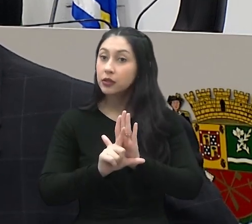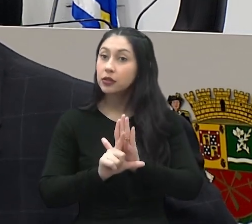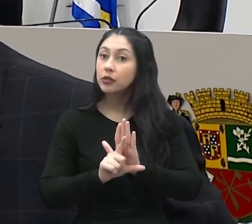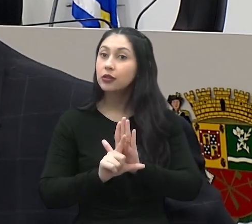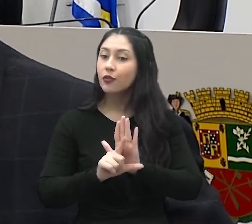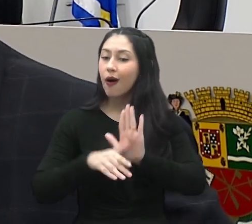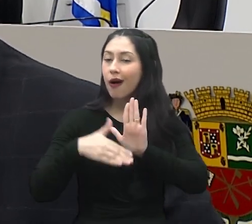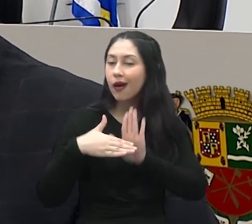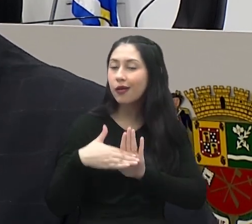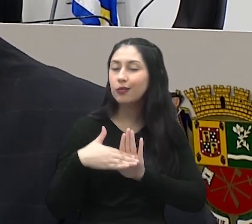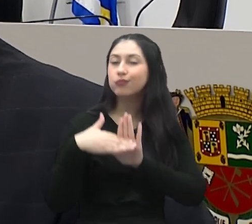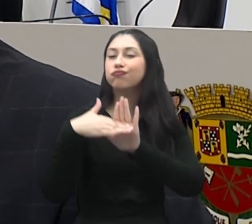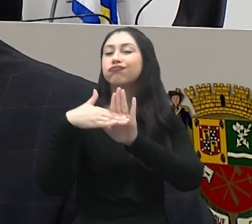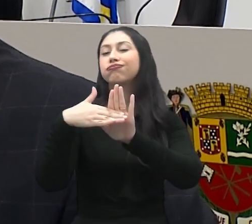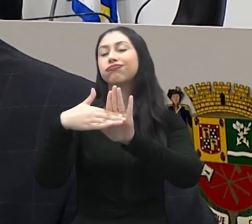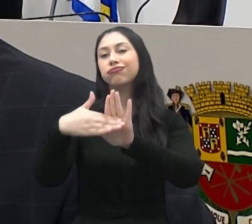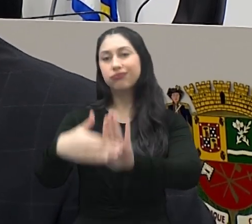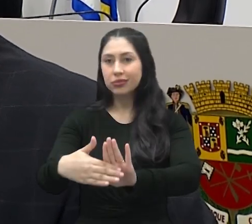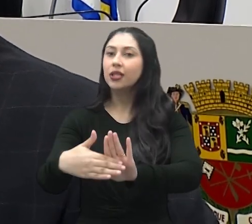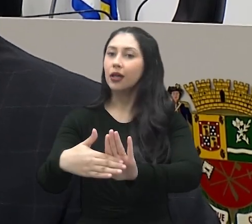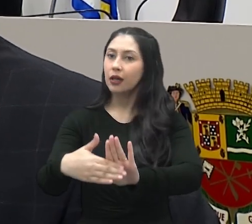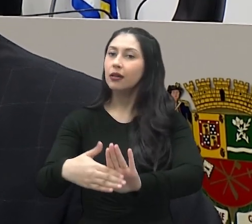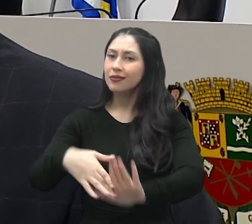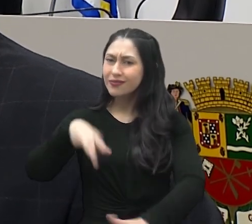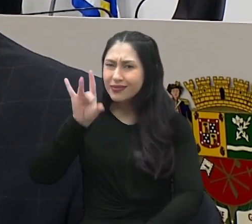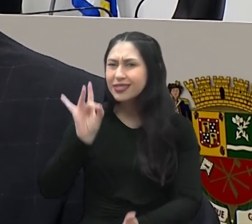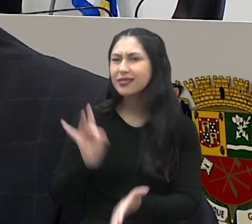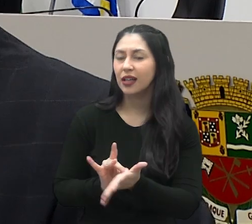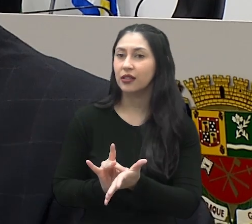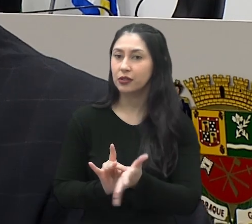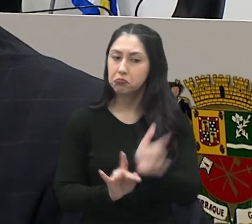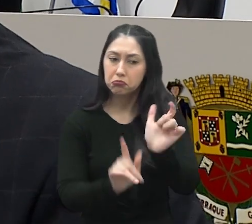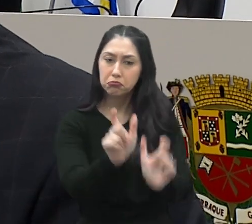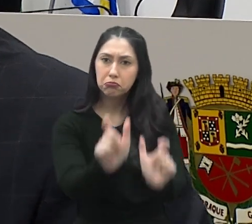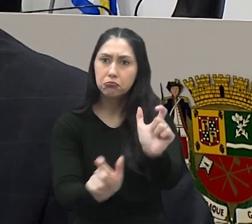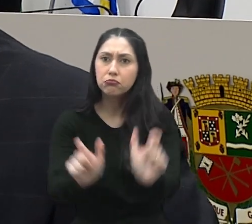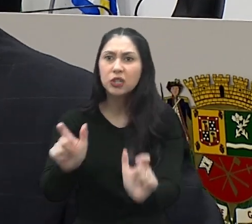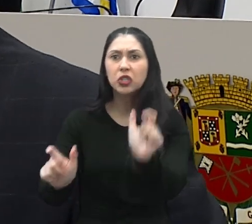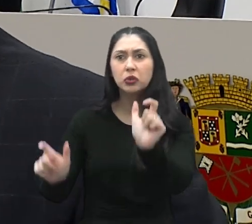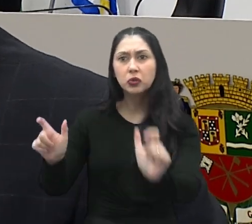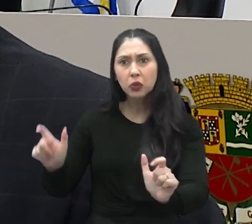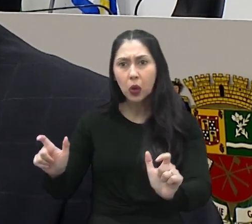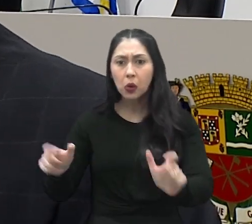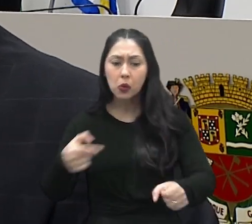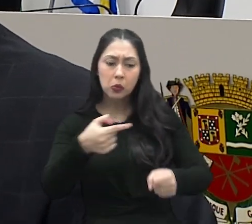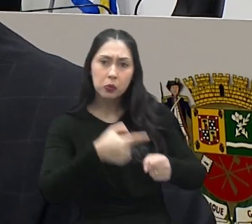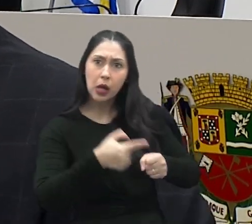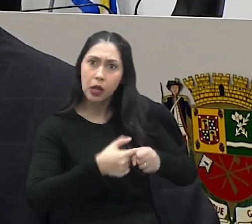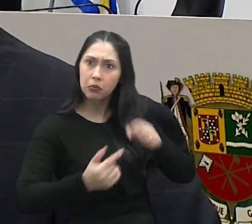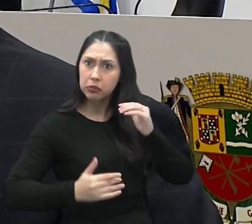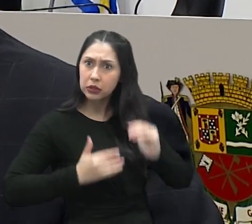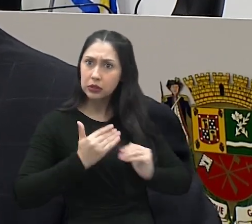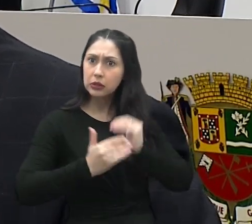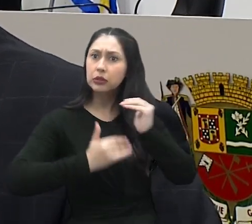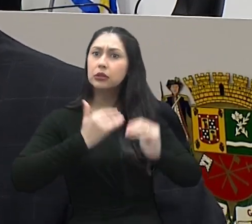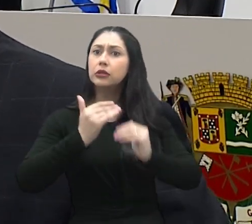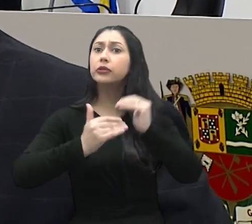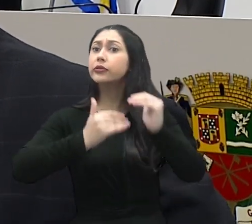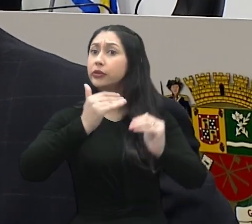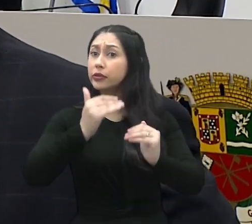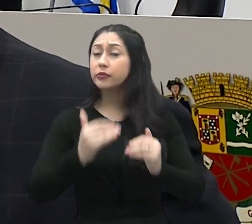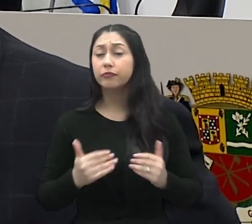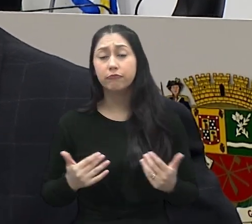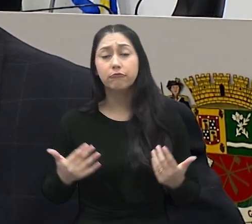vão impactar de alguma forma a vida das pessoas, o crescimento, o desenvolvimento da